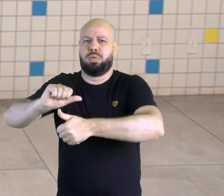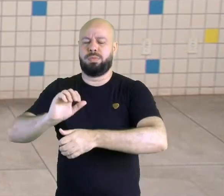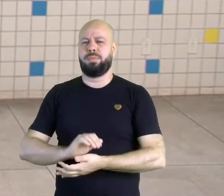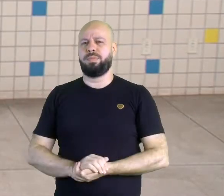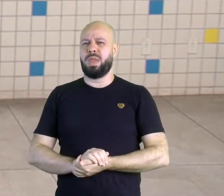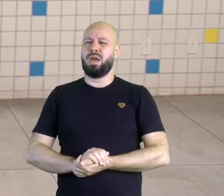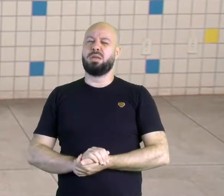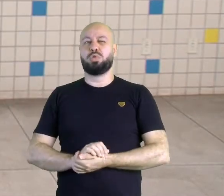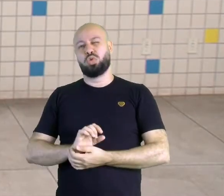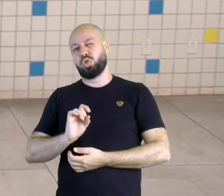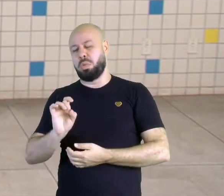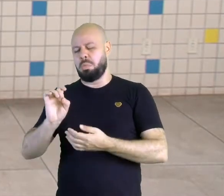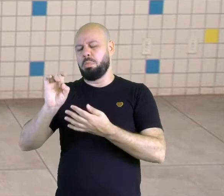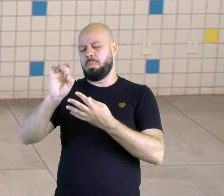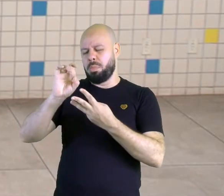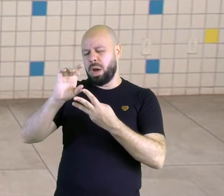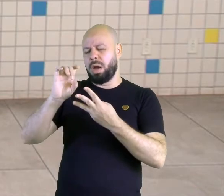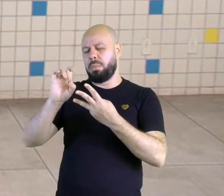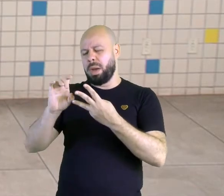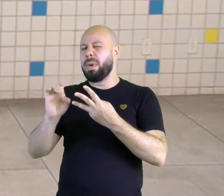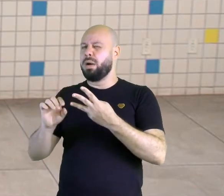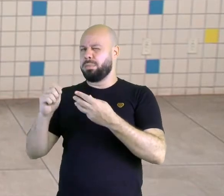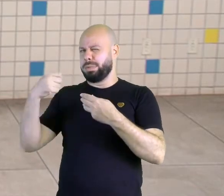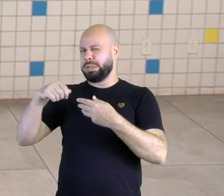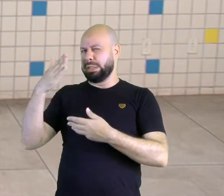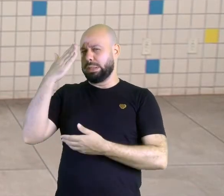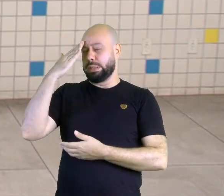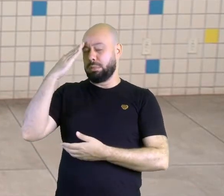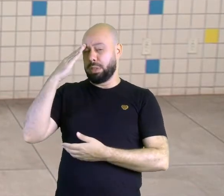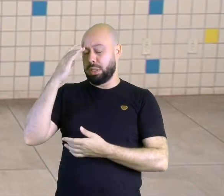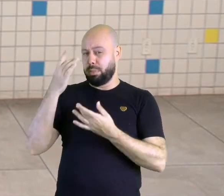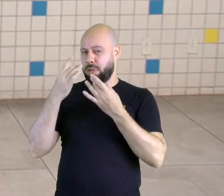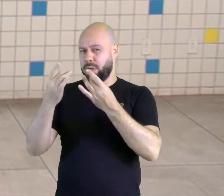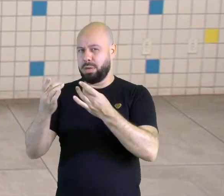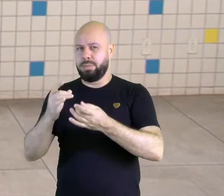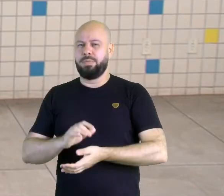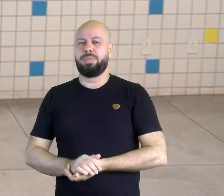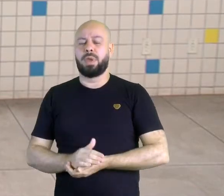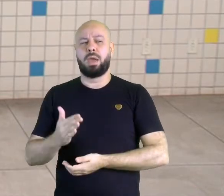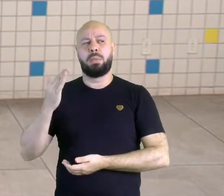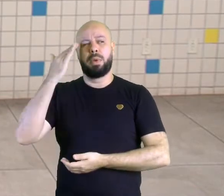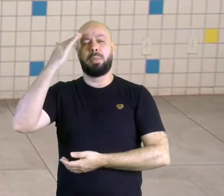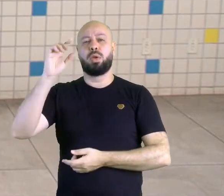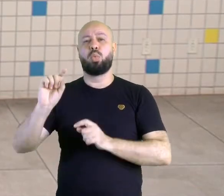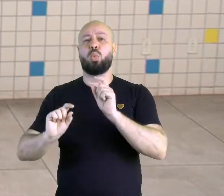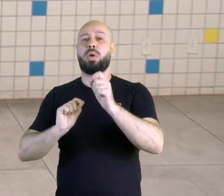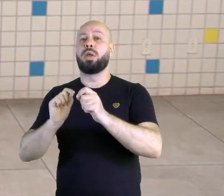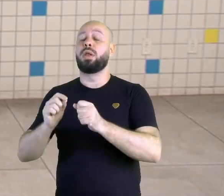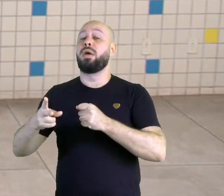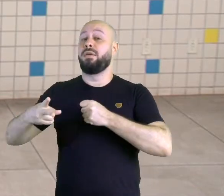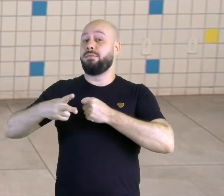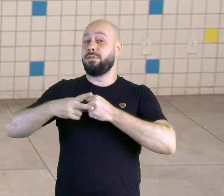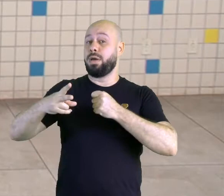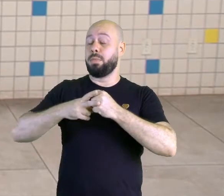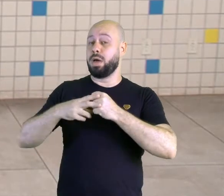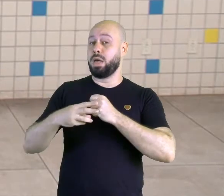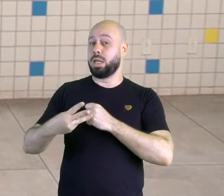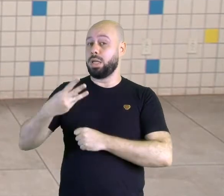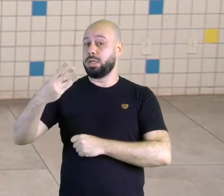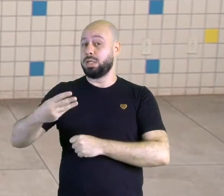algumas especificidades que vocês terão que dar um pouquinho mais de atenção, principalmente quando se refere aos verbos na terceira pessoa